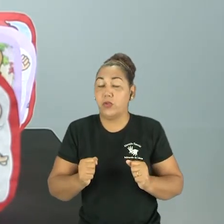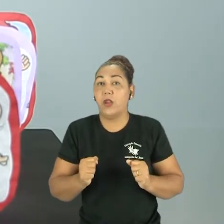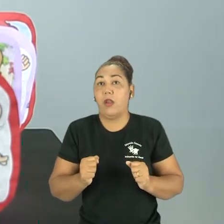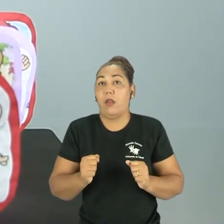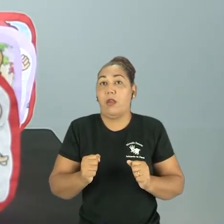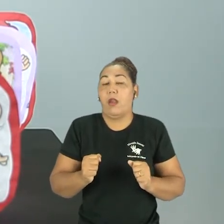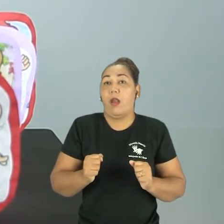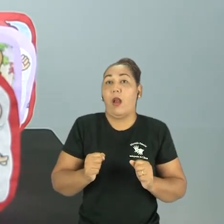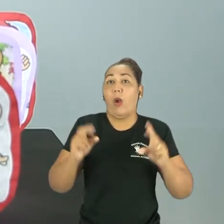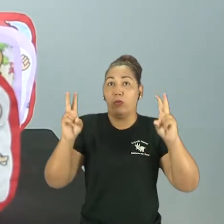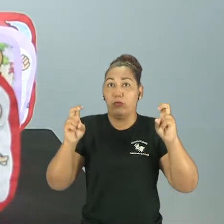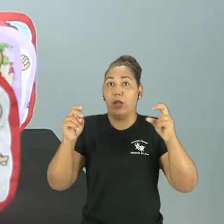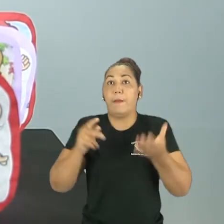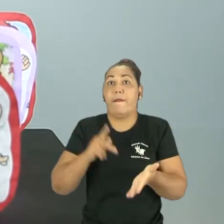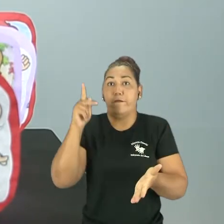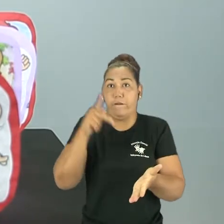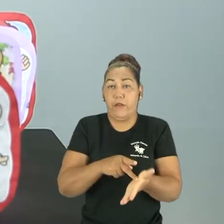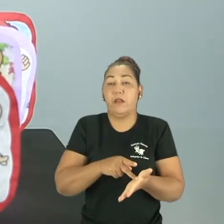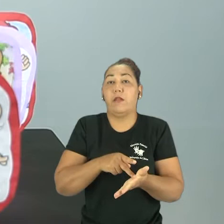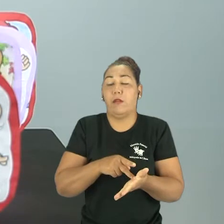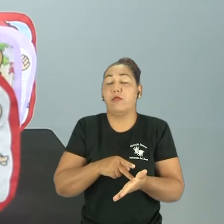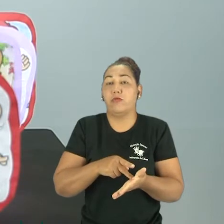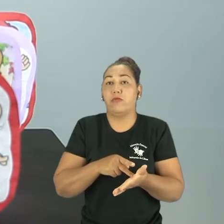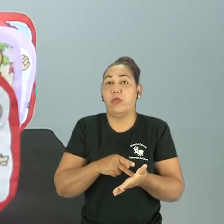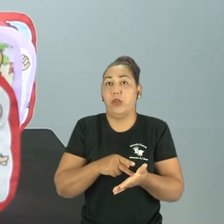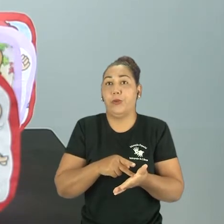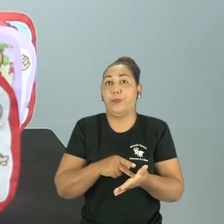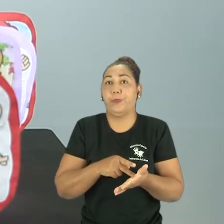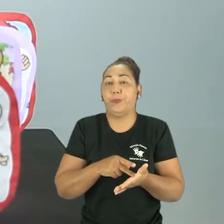Como a questão da inclusão, como a questão